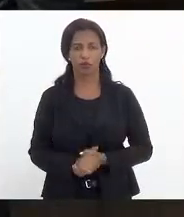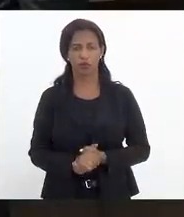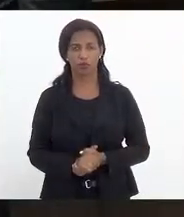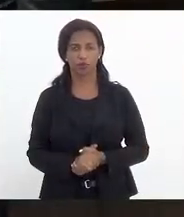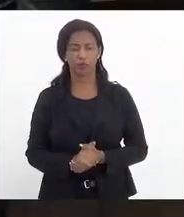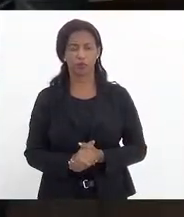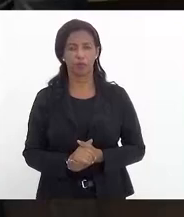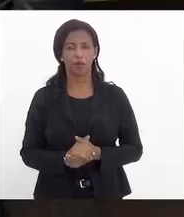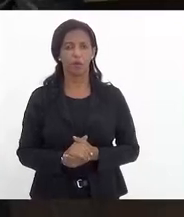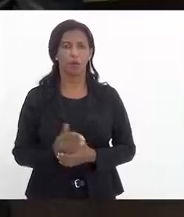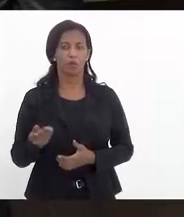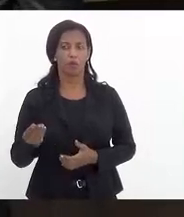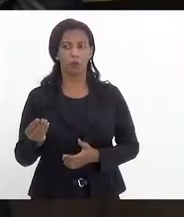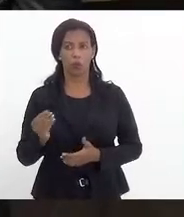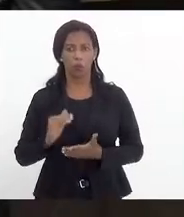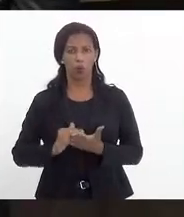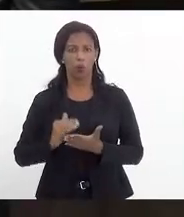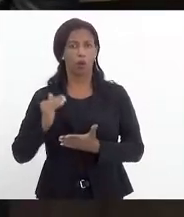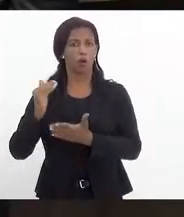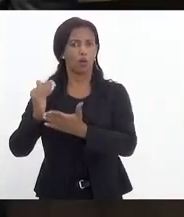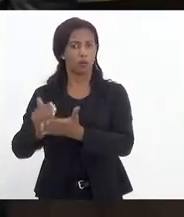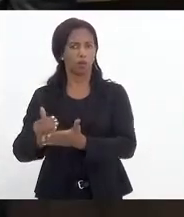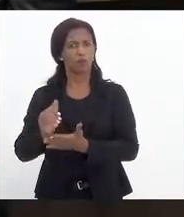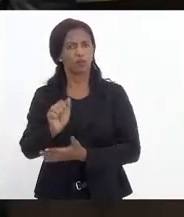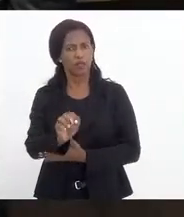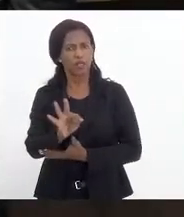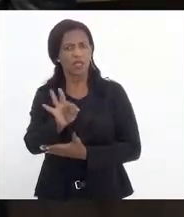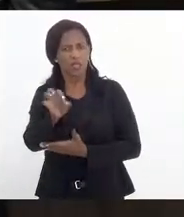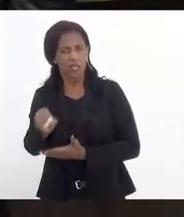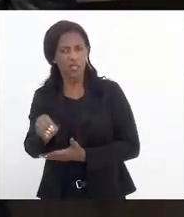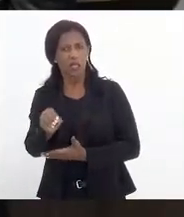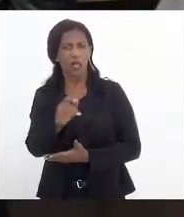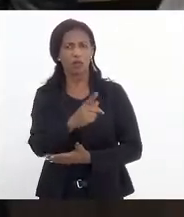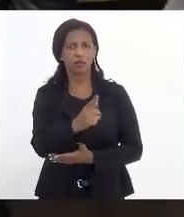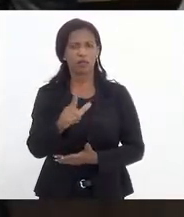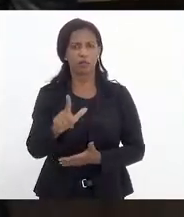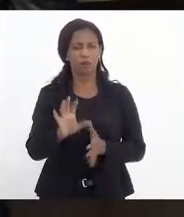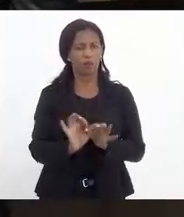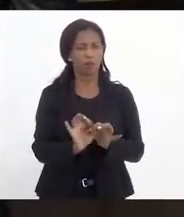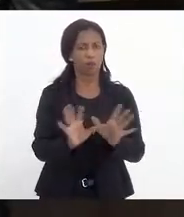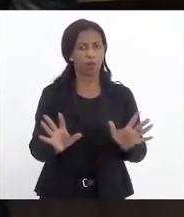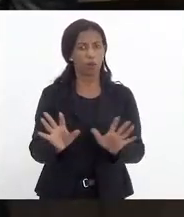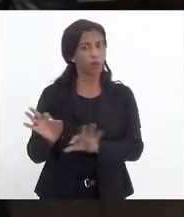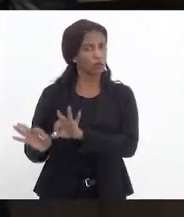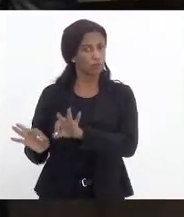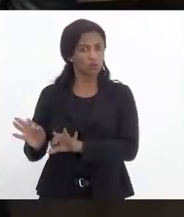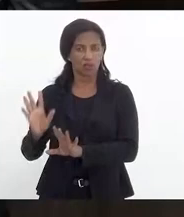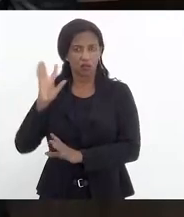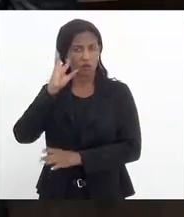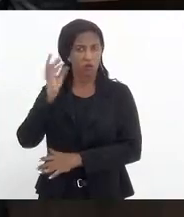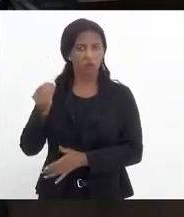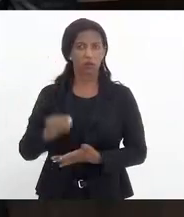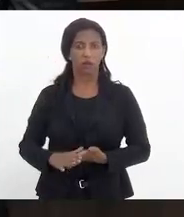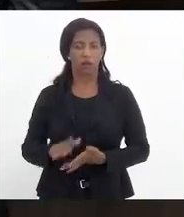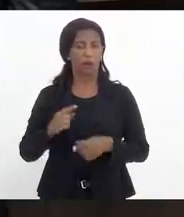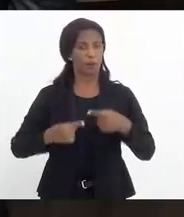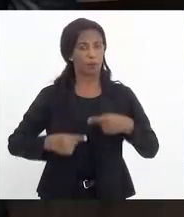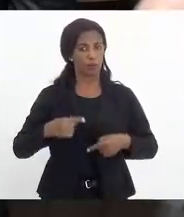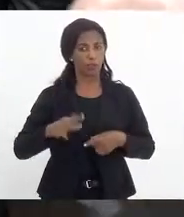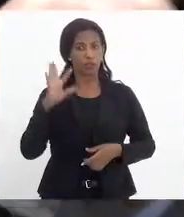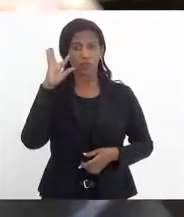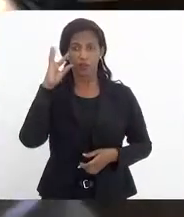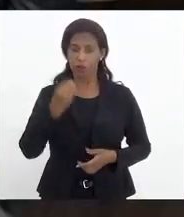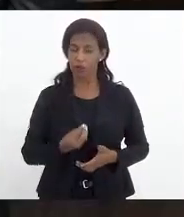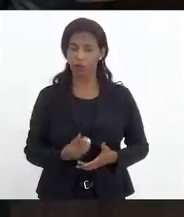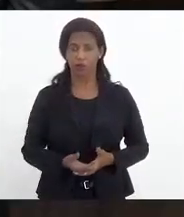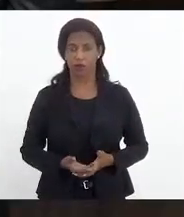do aumento, fazer esse ato aí de sanção desse PL autorizativo. A questão jurídica já está resolvida, a questão política já foi